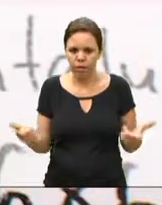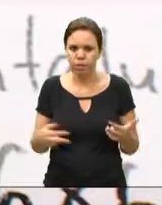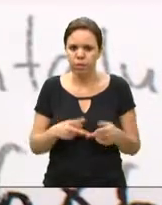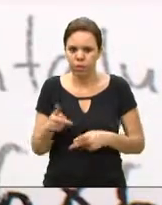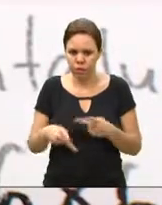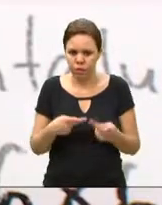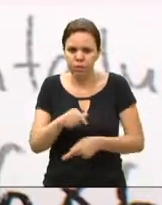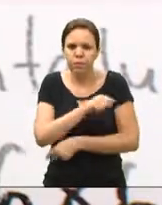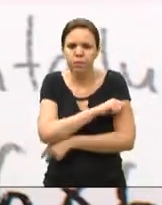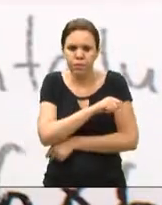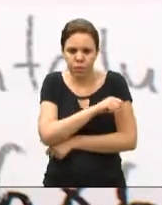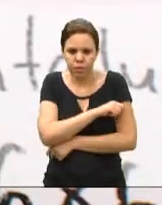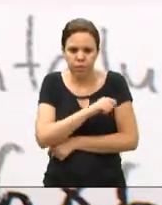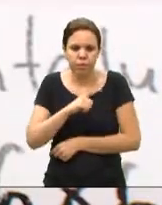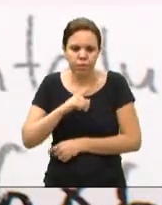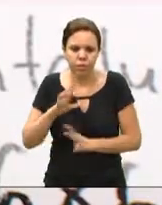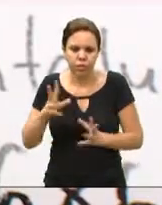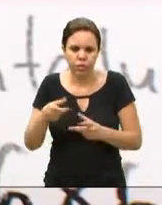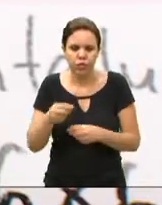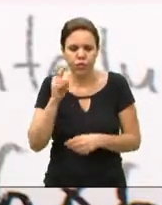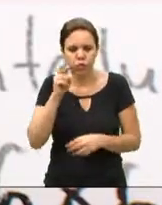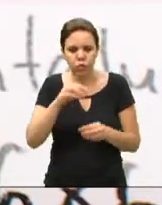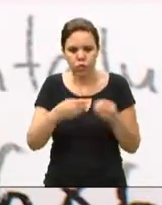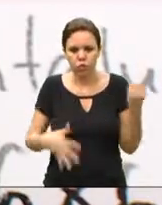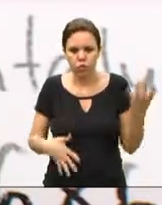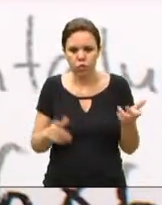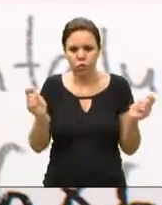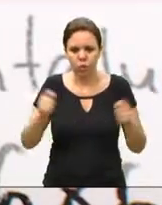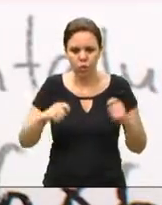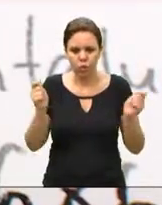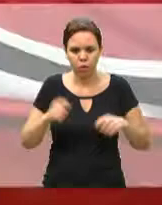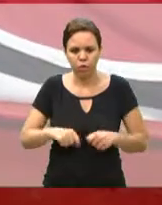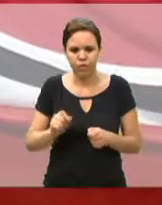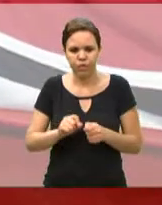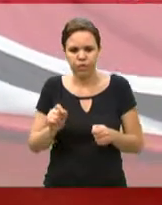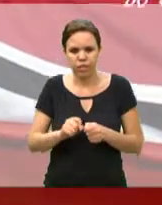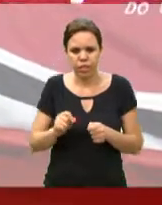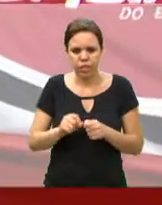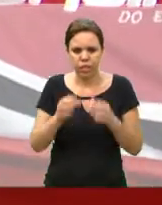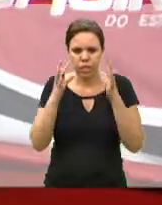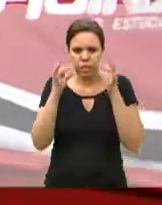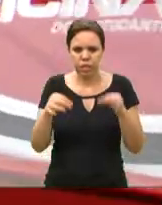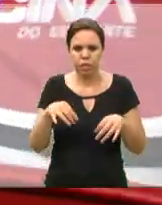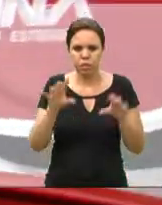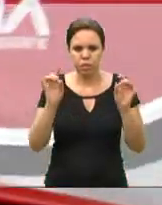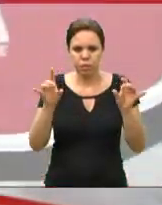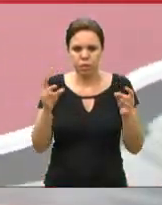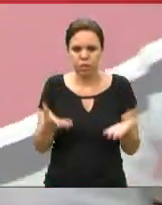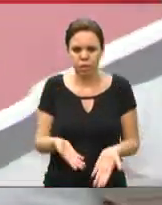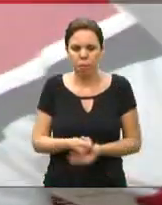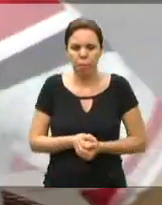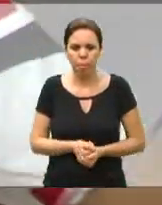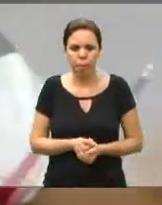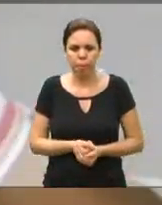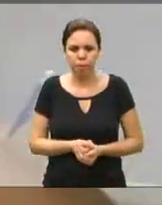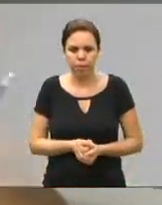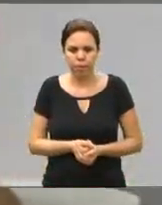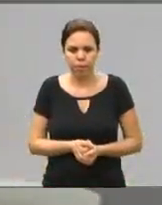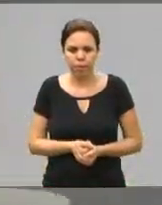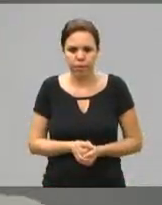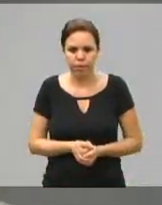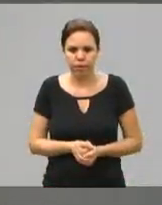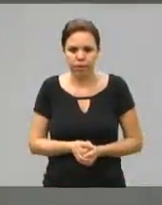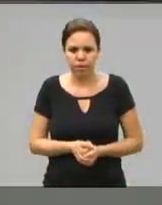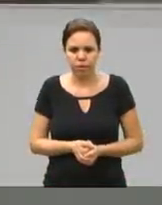casos, o aluno ele vai ter visto todos os componentes, né? O que ele pode, às vezes, fazer é dar uma atenção um pouquinho especial. Mas, de certa